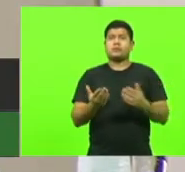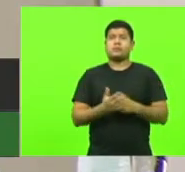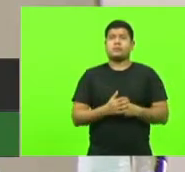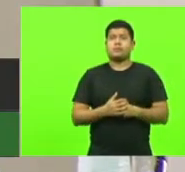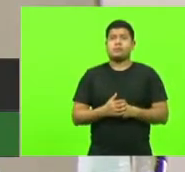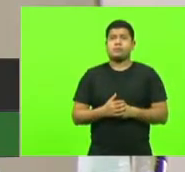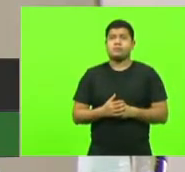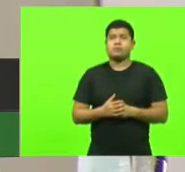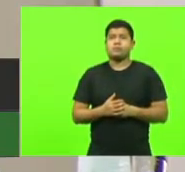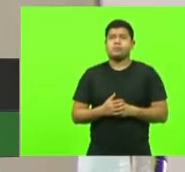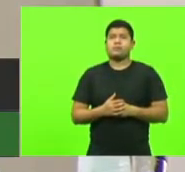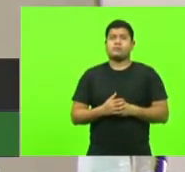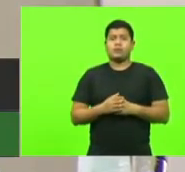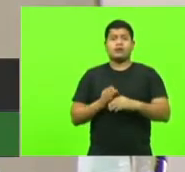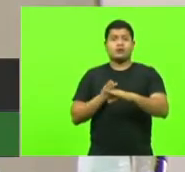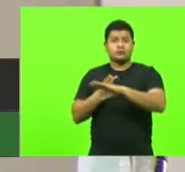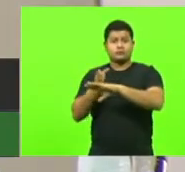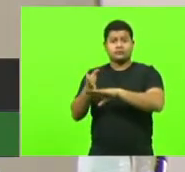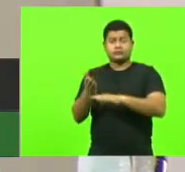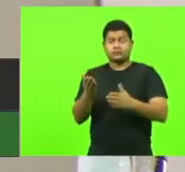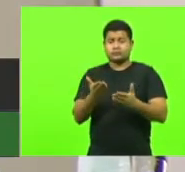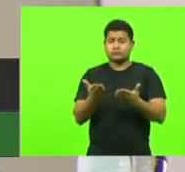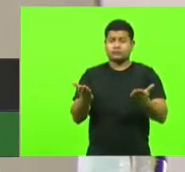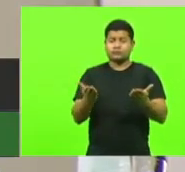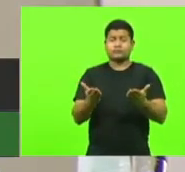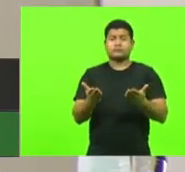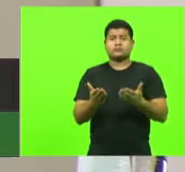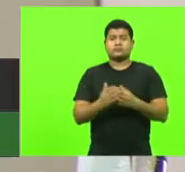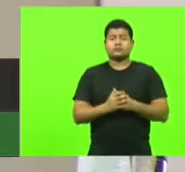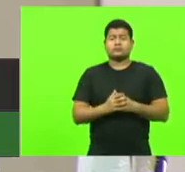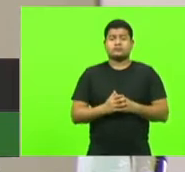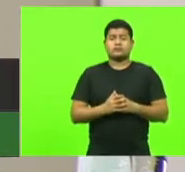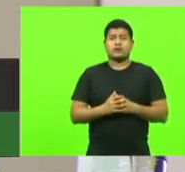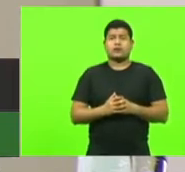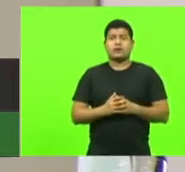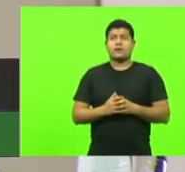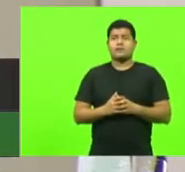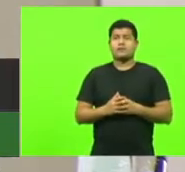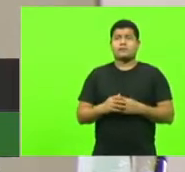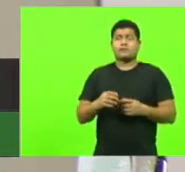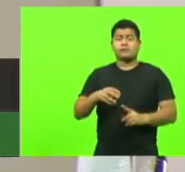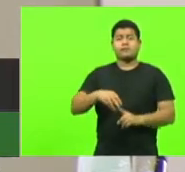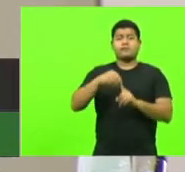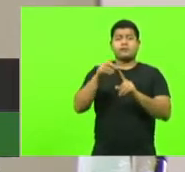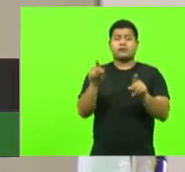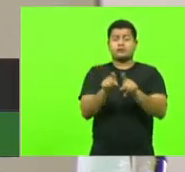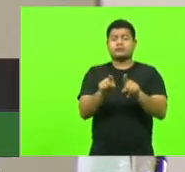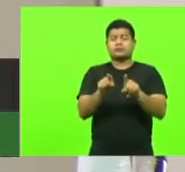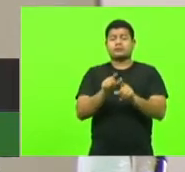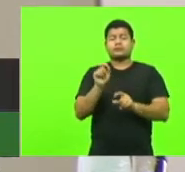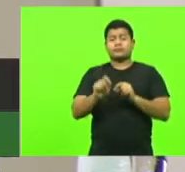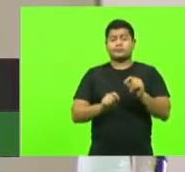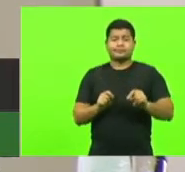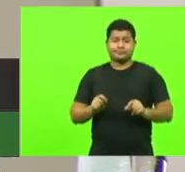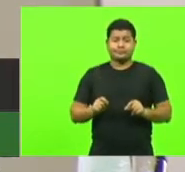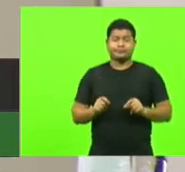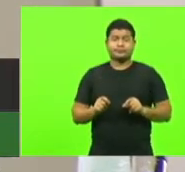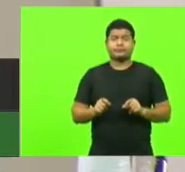da casa. Estive lá representando Vossas Excelências. Né? E para destacar de que,